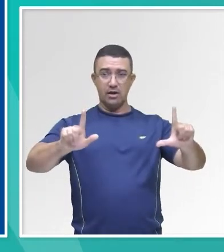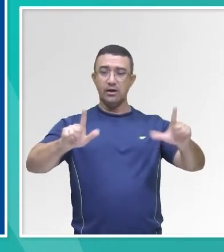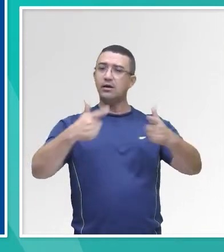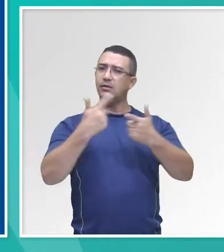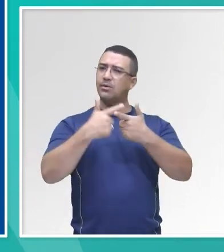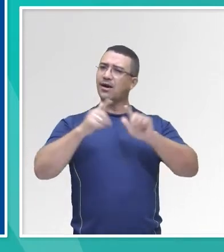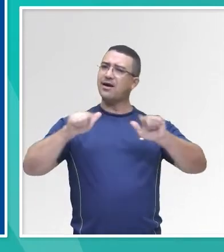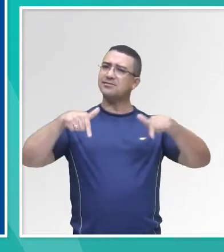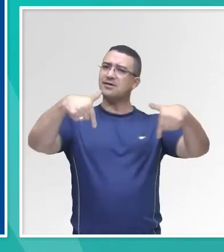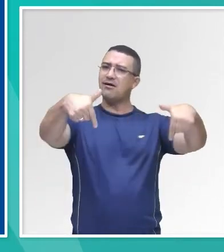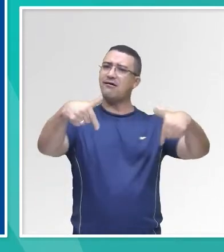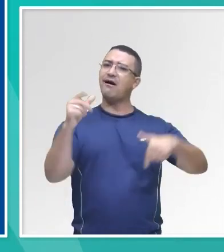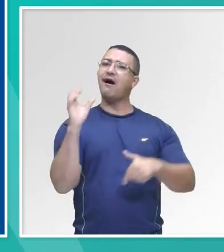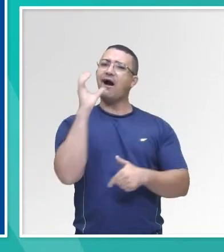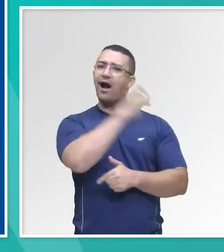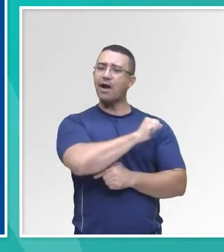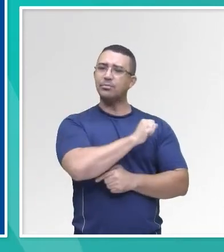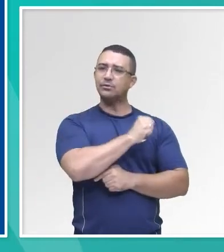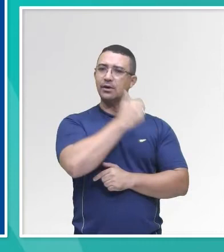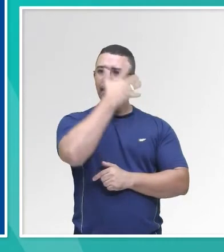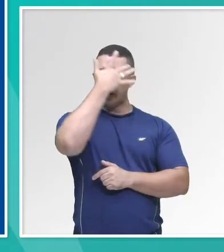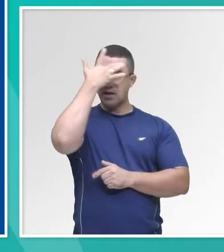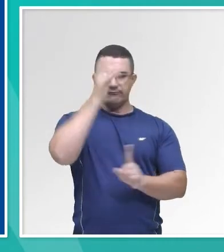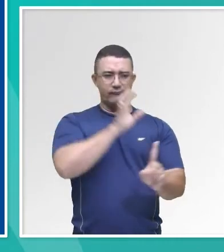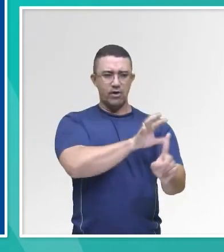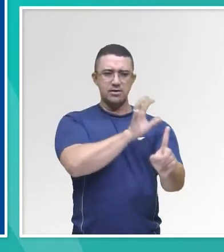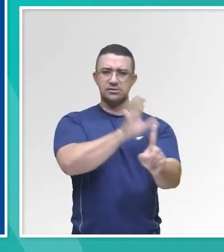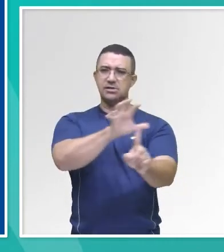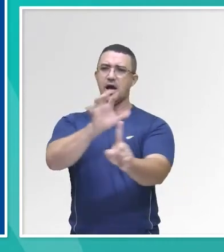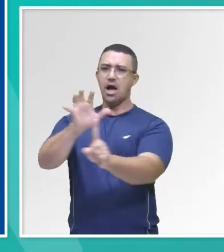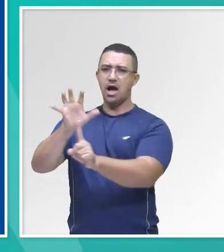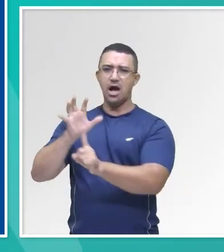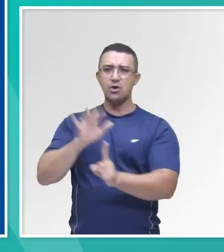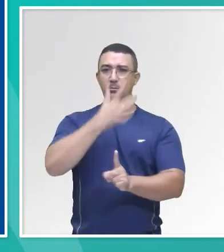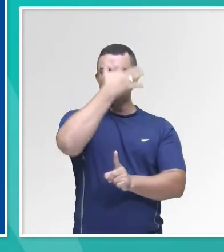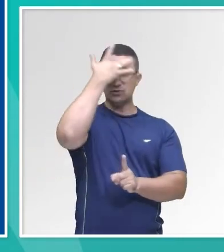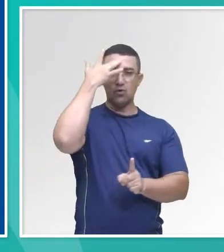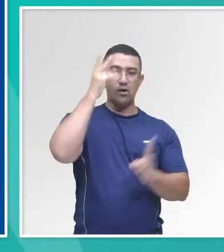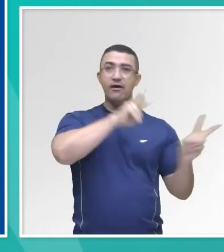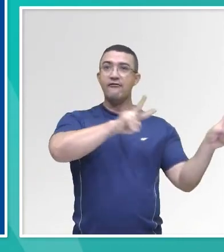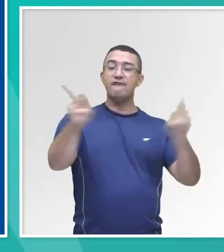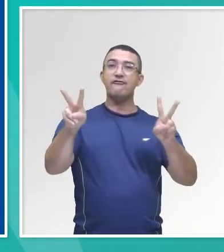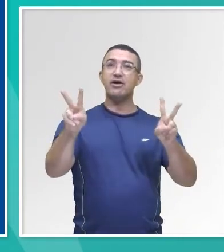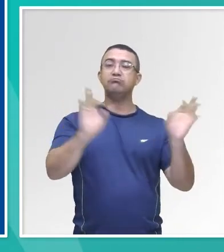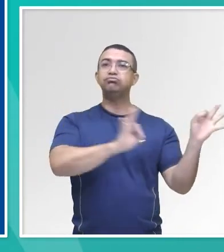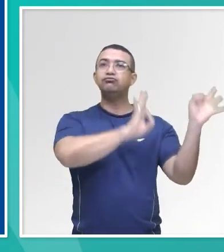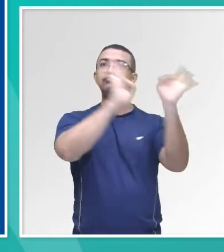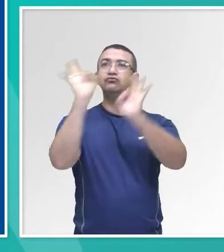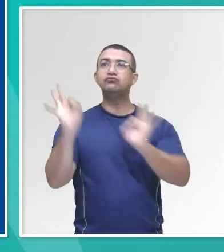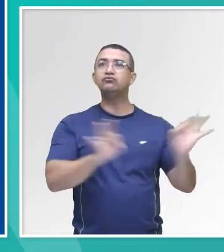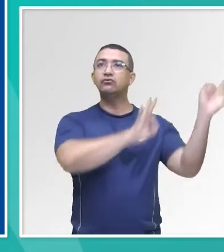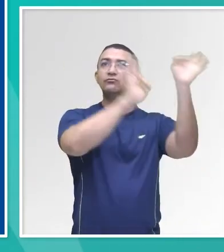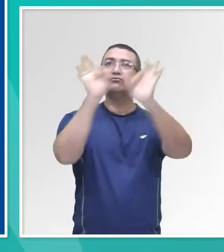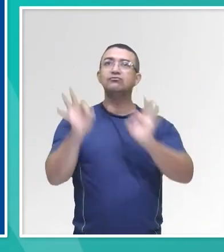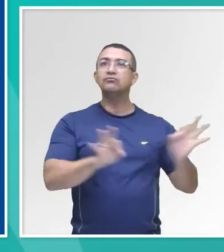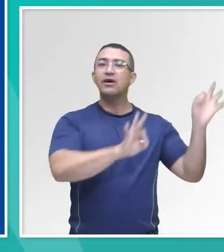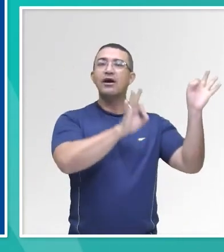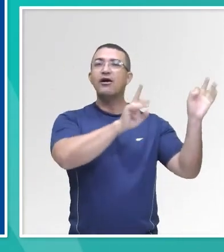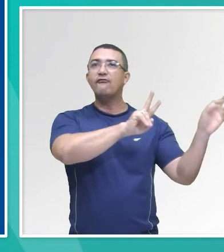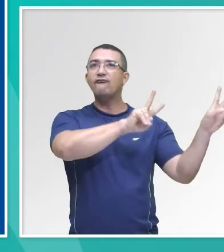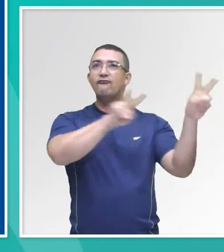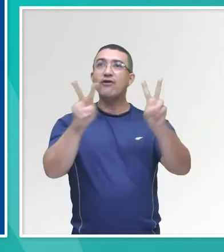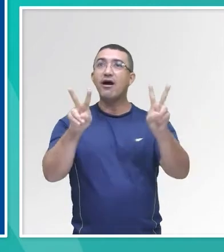rápidas. Então vai prendendo ali o telespectador, vai prendendo o leitor, porque as ações